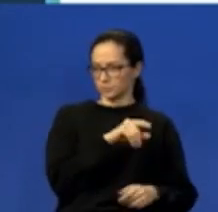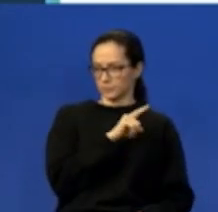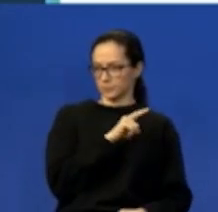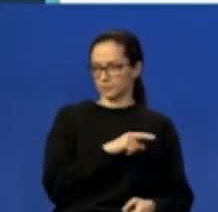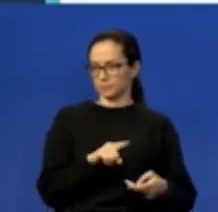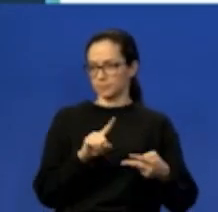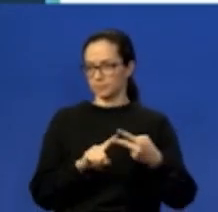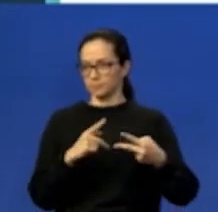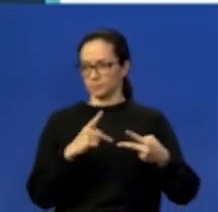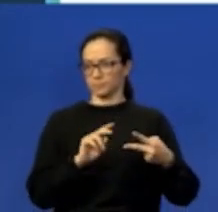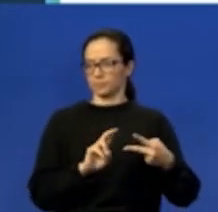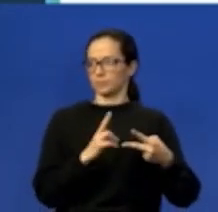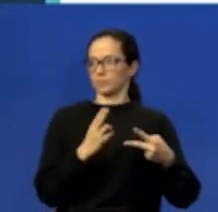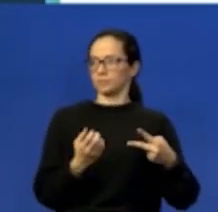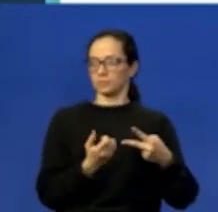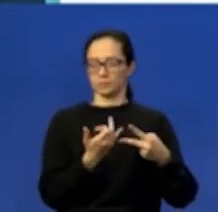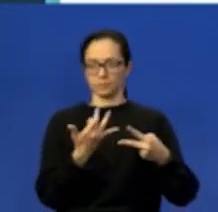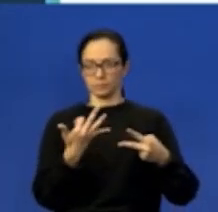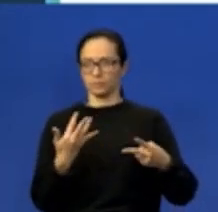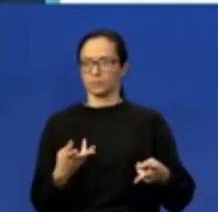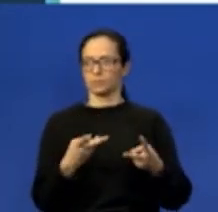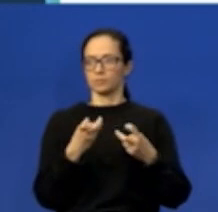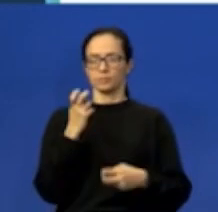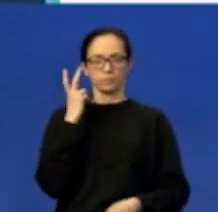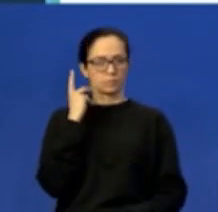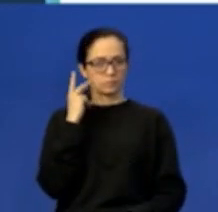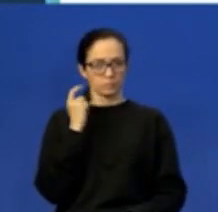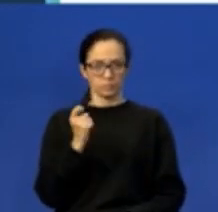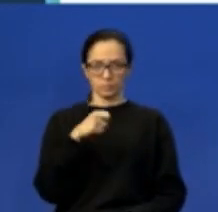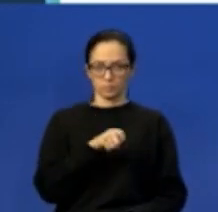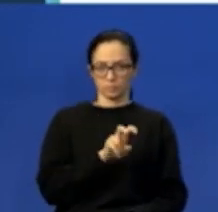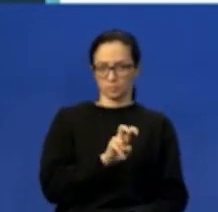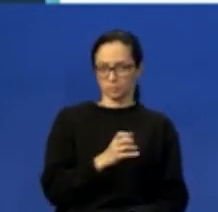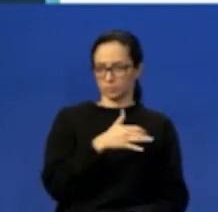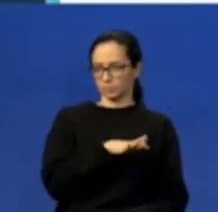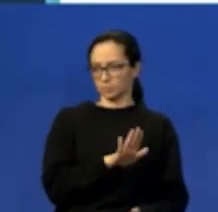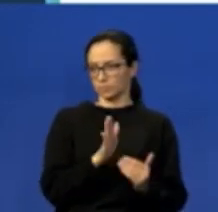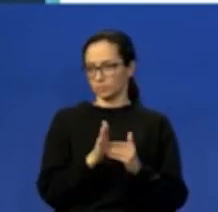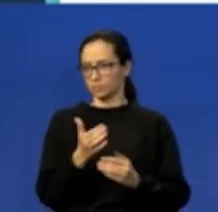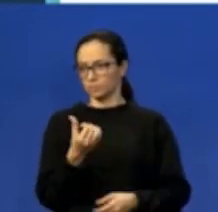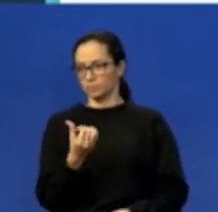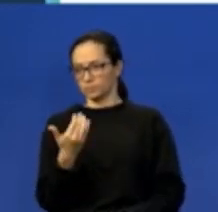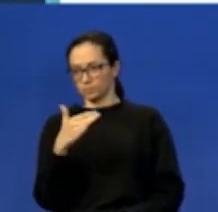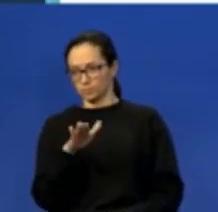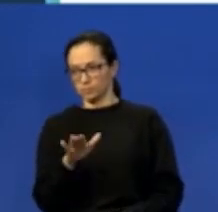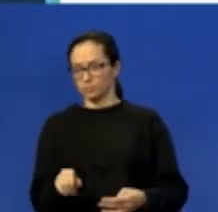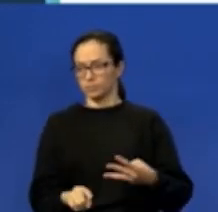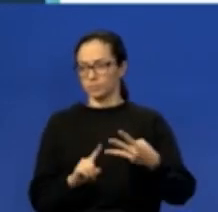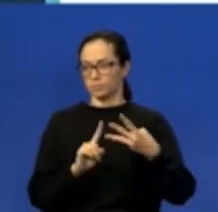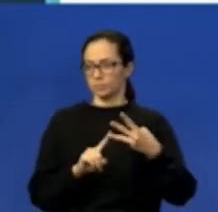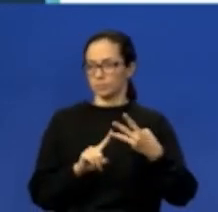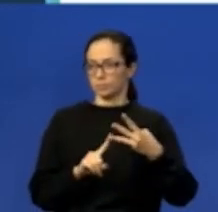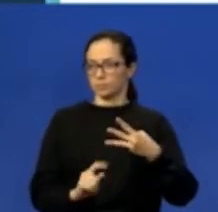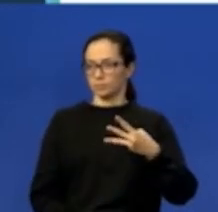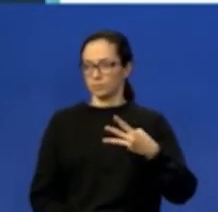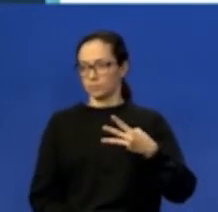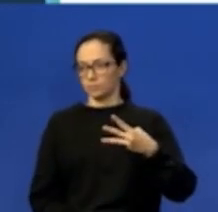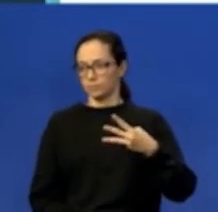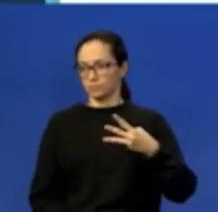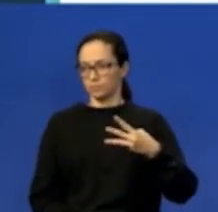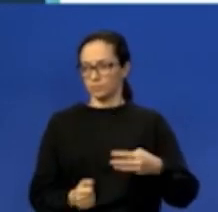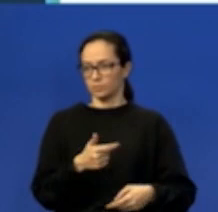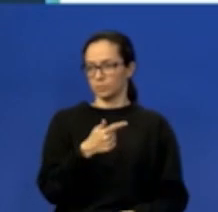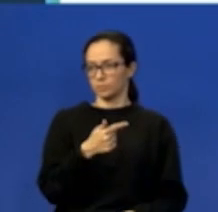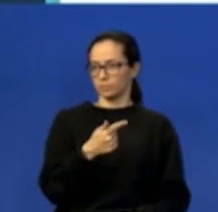O pH, que é o valor normal, ele fica em torno de 5,5 a 6,5. E um pH alcalino, por exemplo, maior